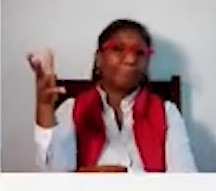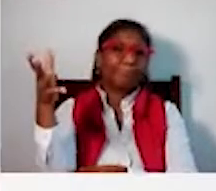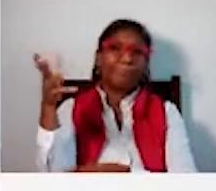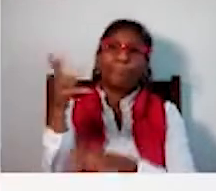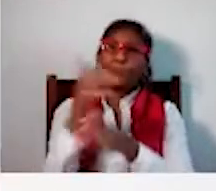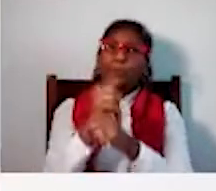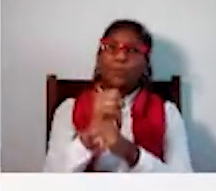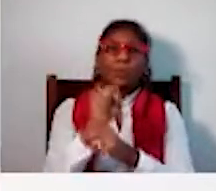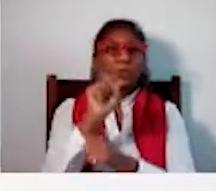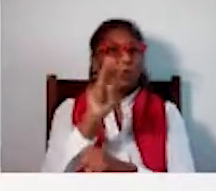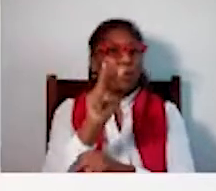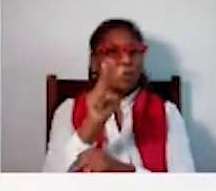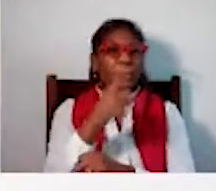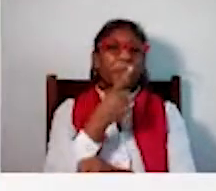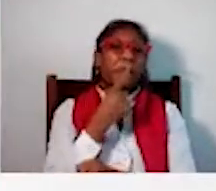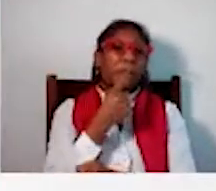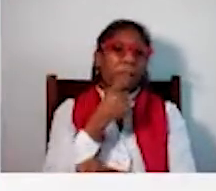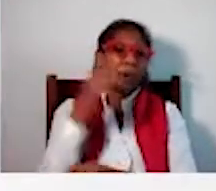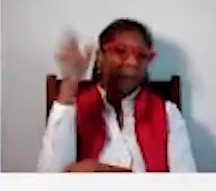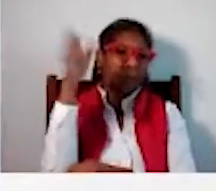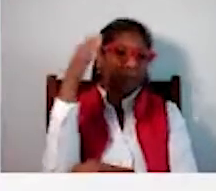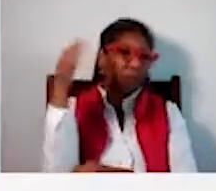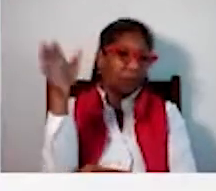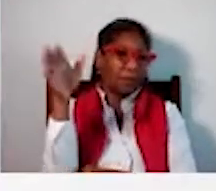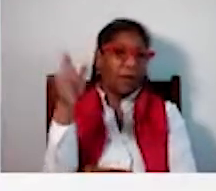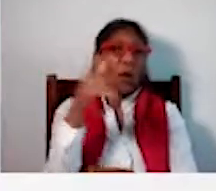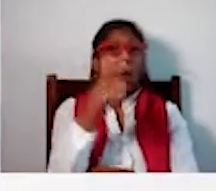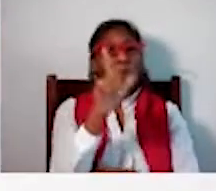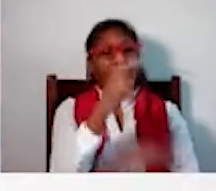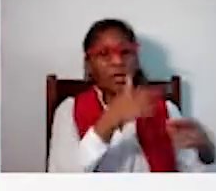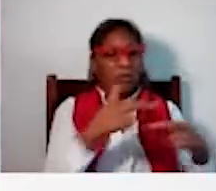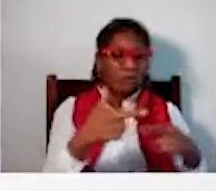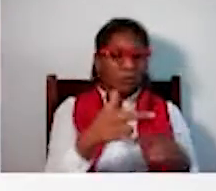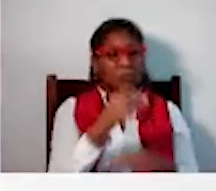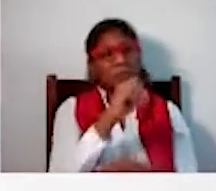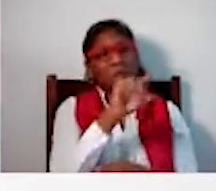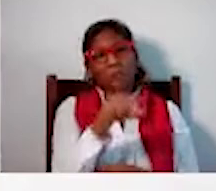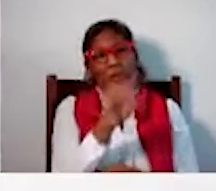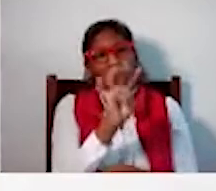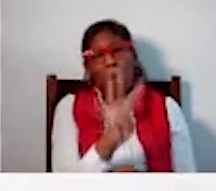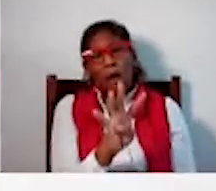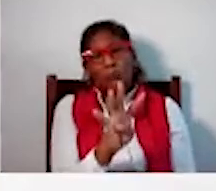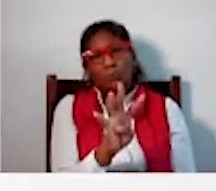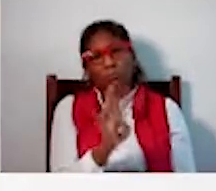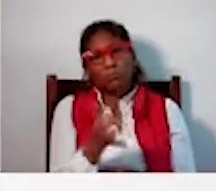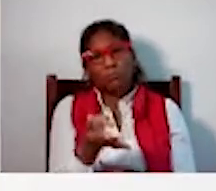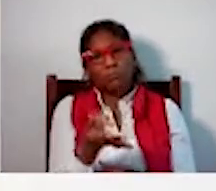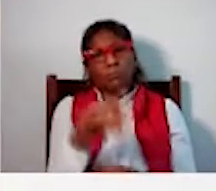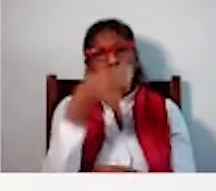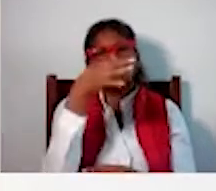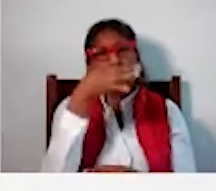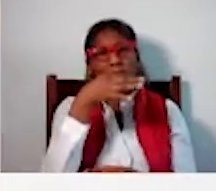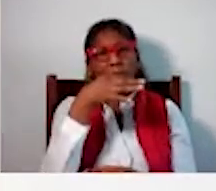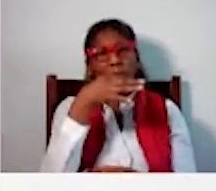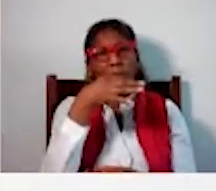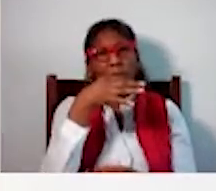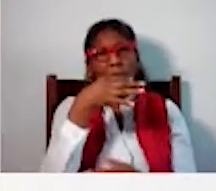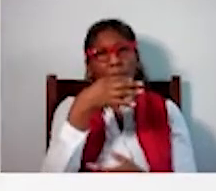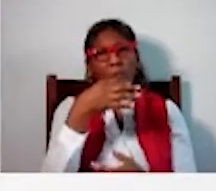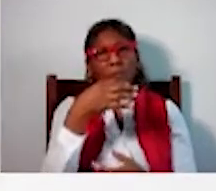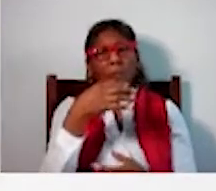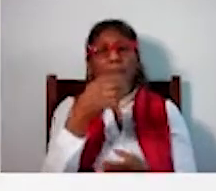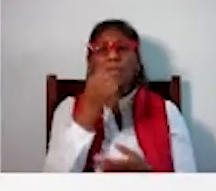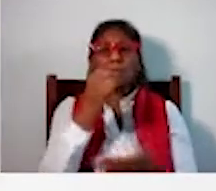que leva para a bandeira vermelha, por exemplo, quando temos outras regiões com 0,4, né, como é a região de Santa Cruz do